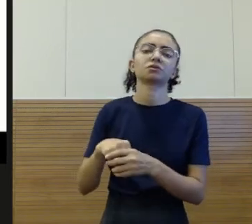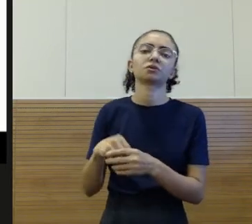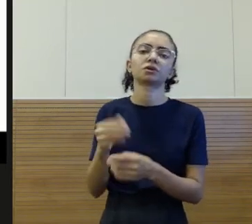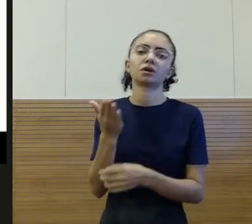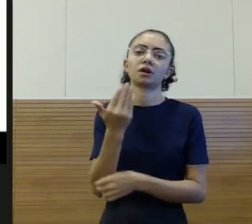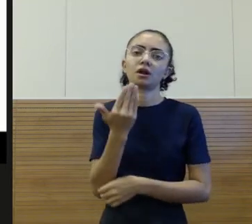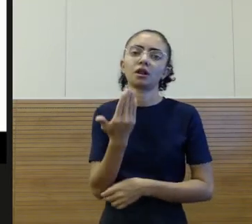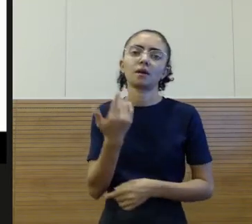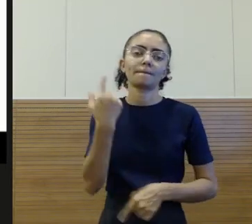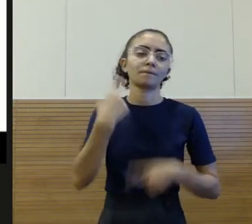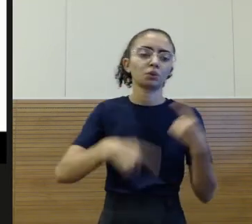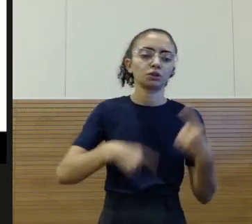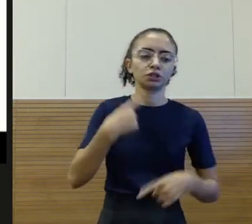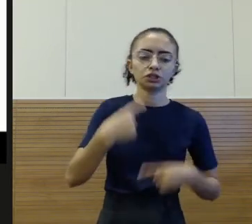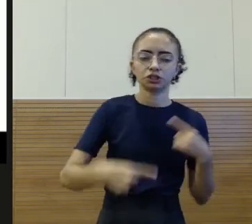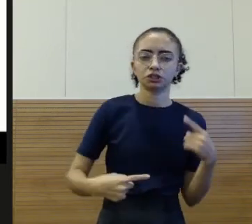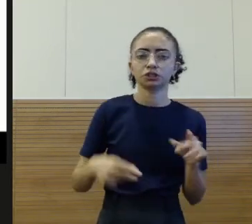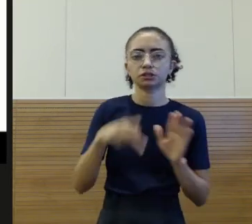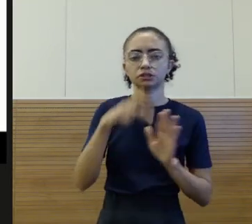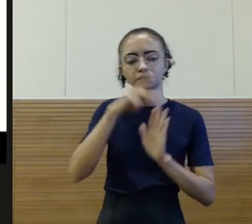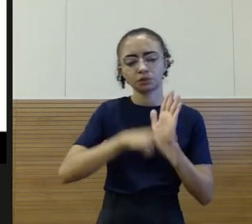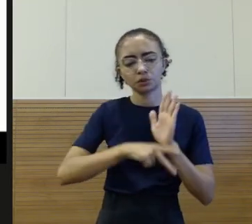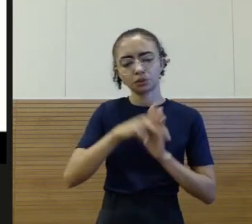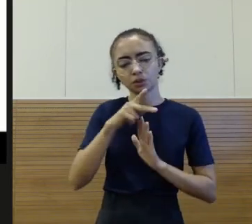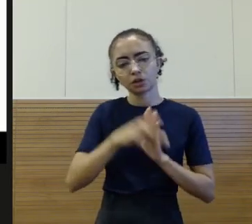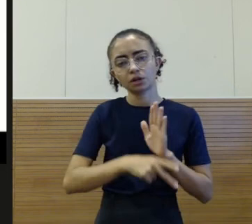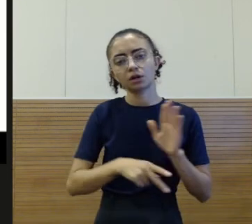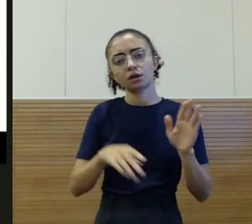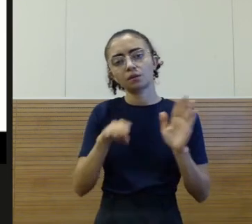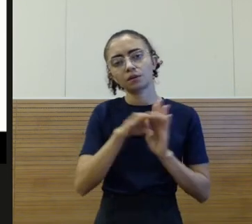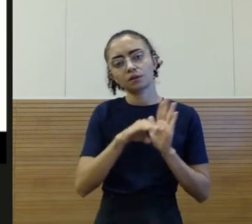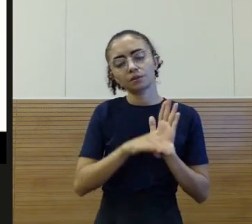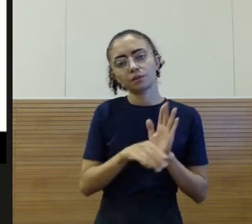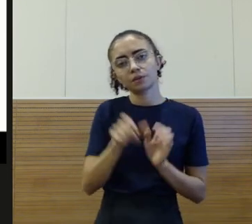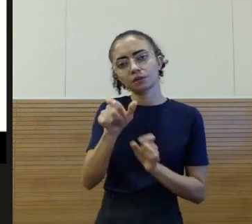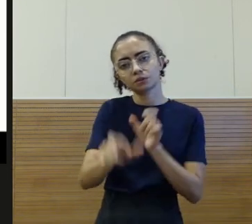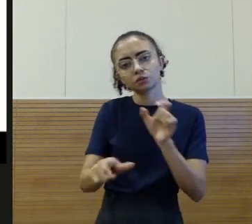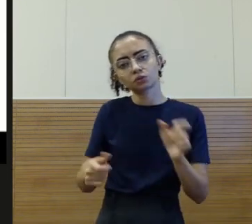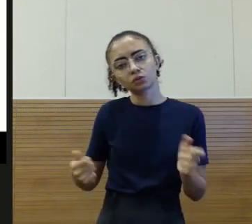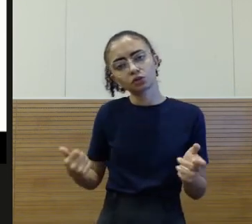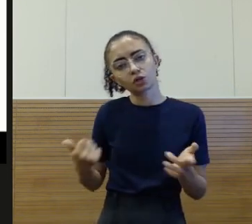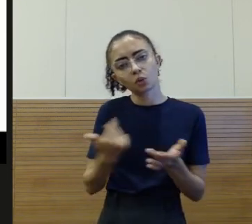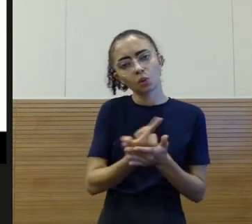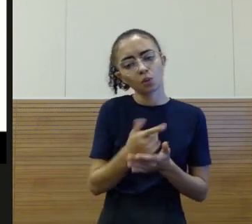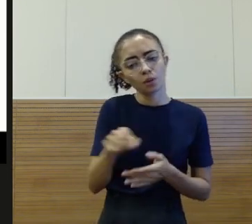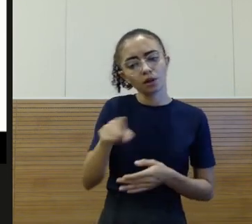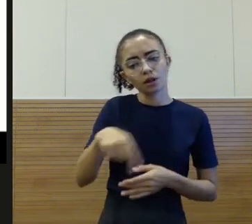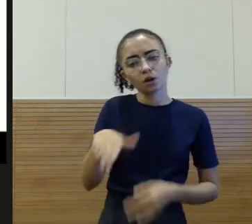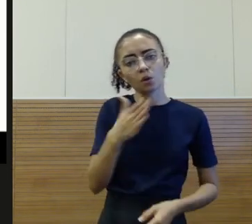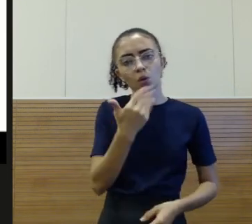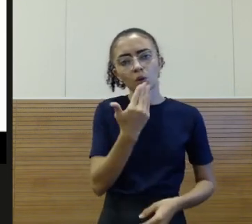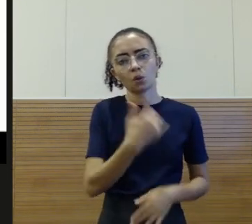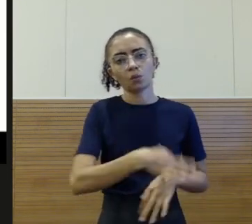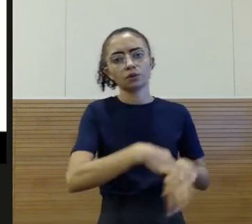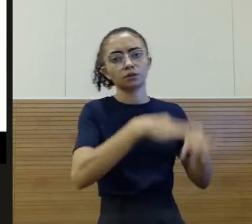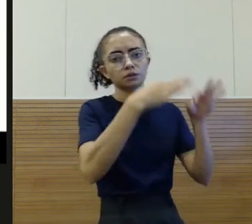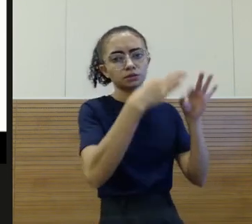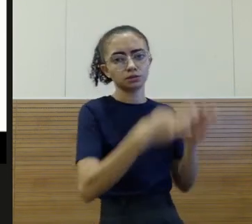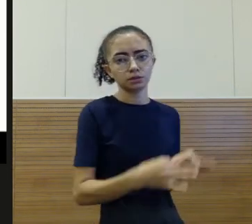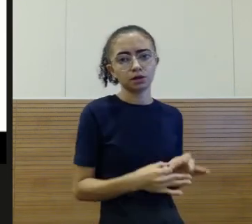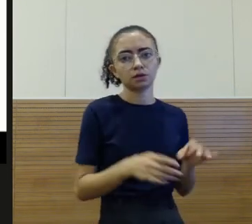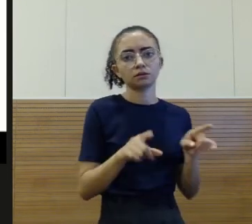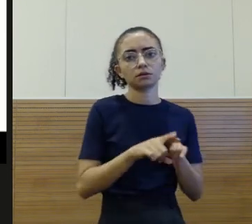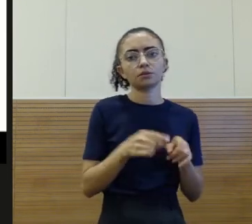alimentares, políticas e programas, para que esse consumidor coma o que é recomendado em relação à quantitativa ou qualitativa de